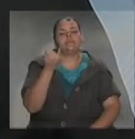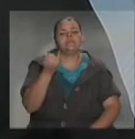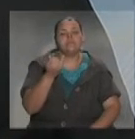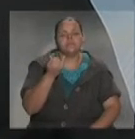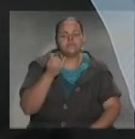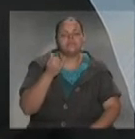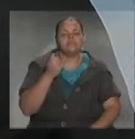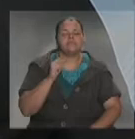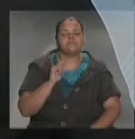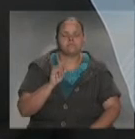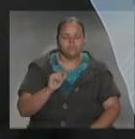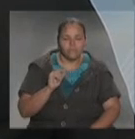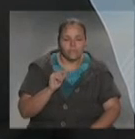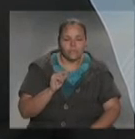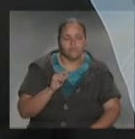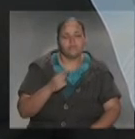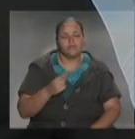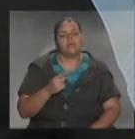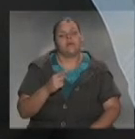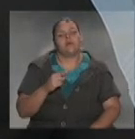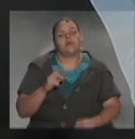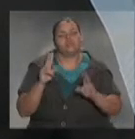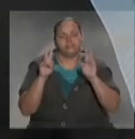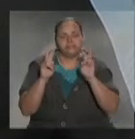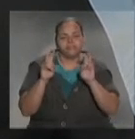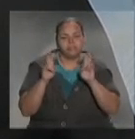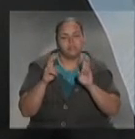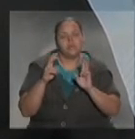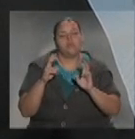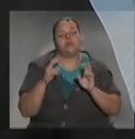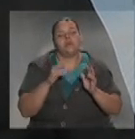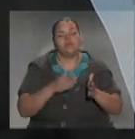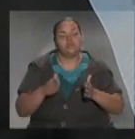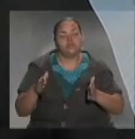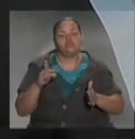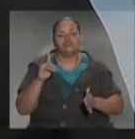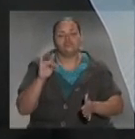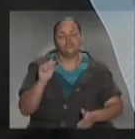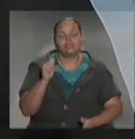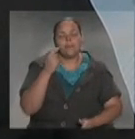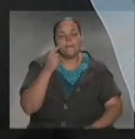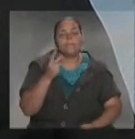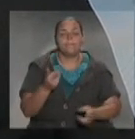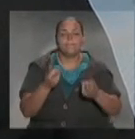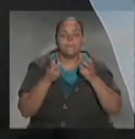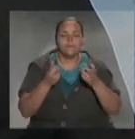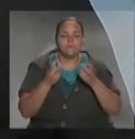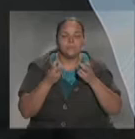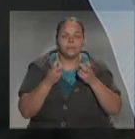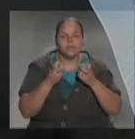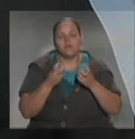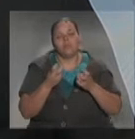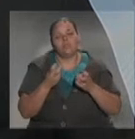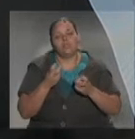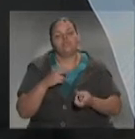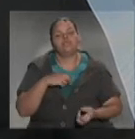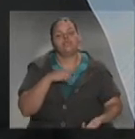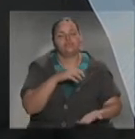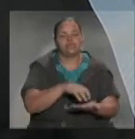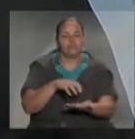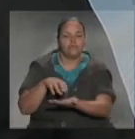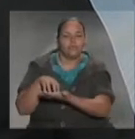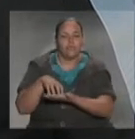importante é que é uma questão que está na pauta do dia, né, e percebemos que os